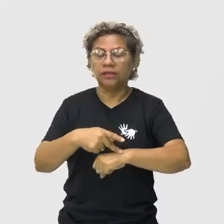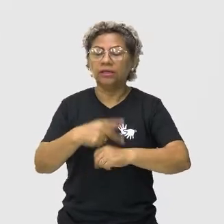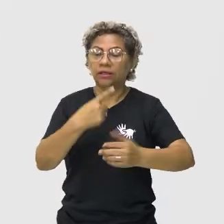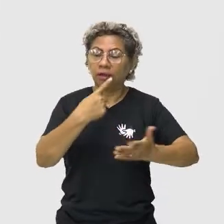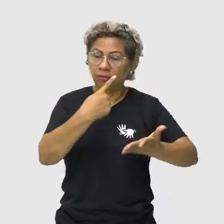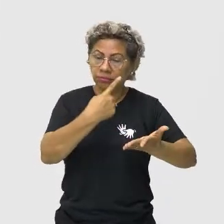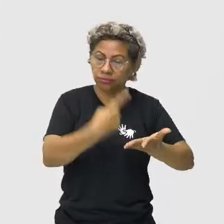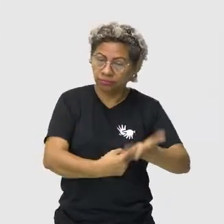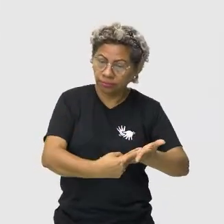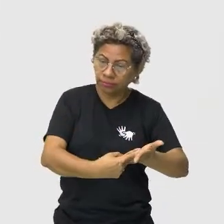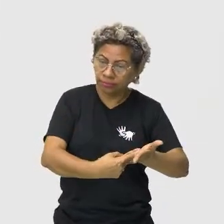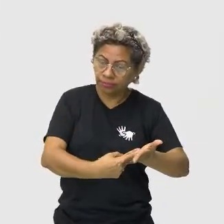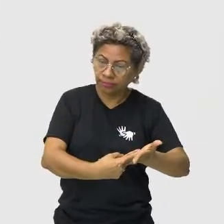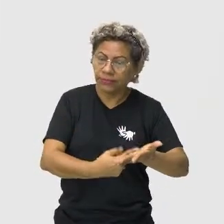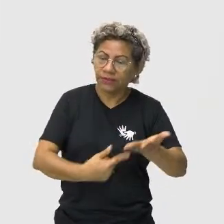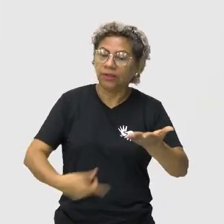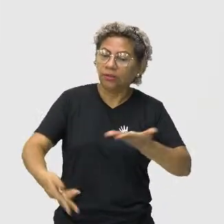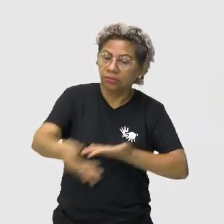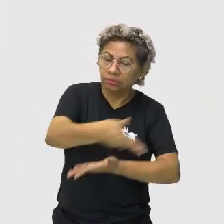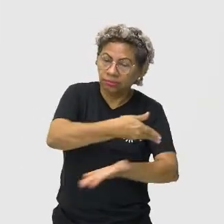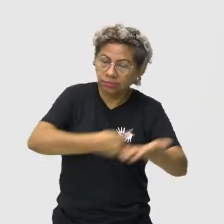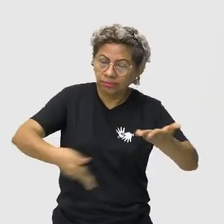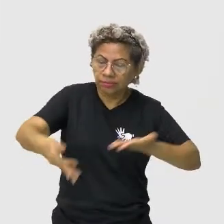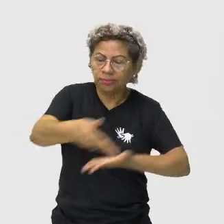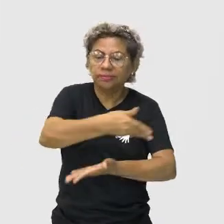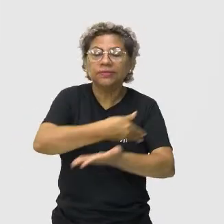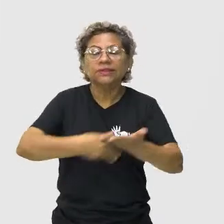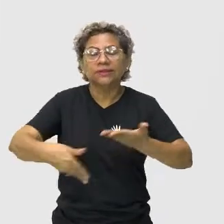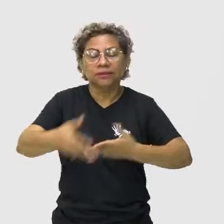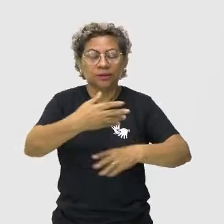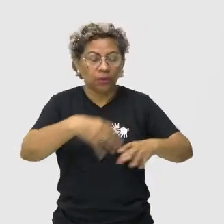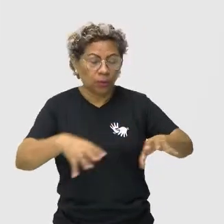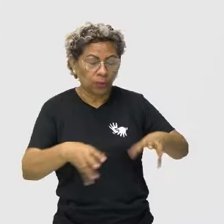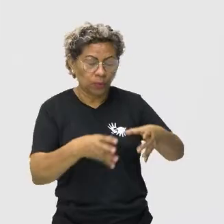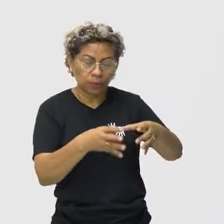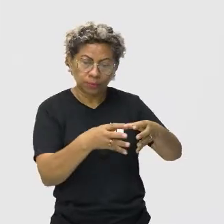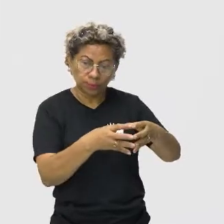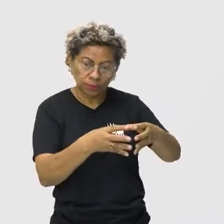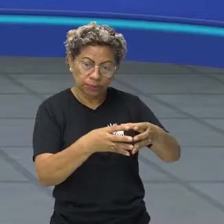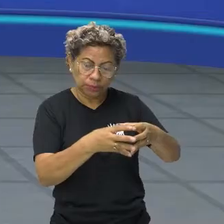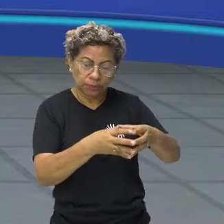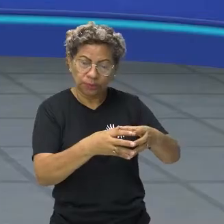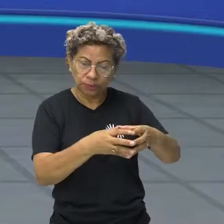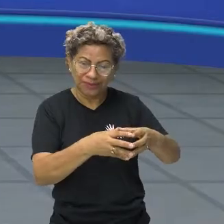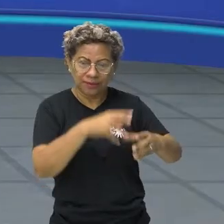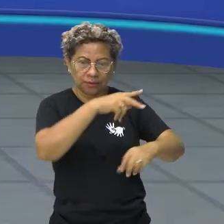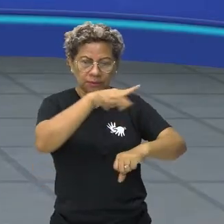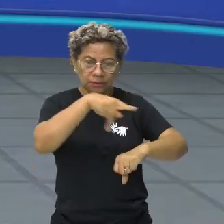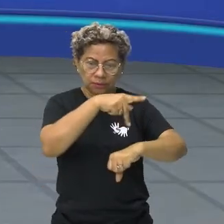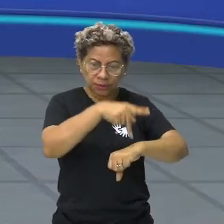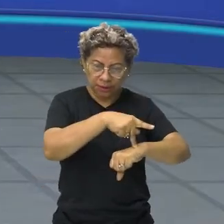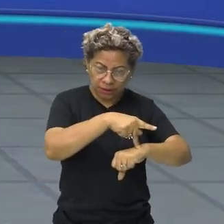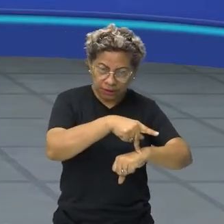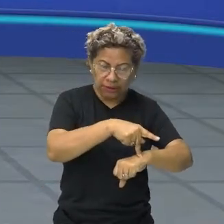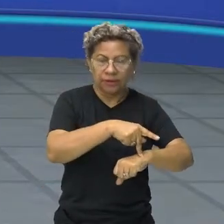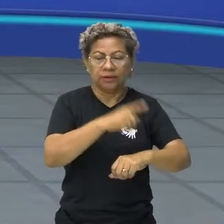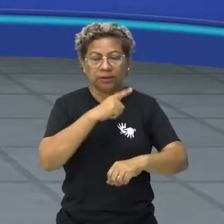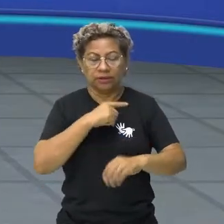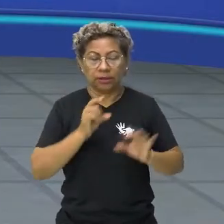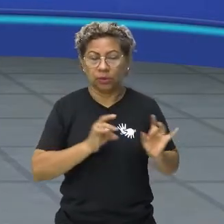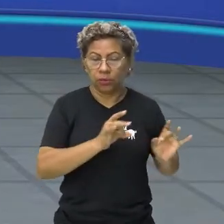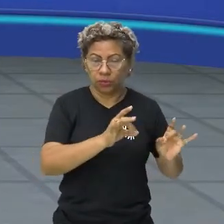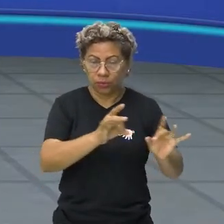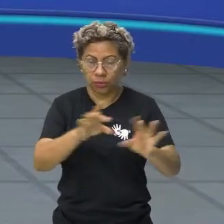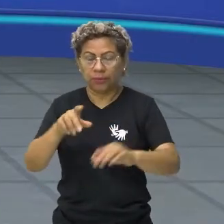tá? Então, esses países que acabam se juntando, tendo essas negociações aí com o comércio internacional,